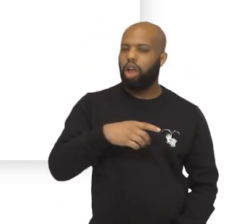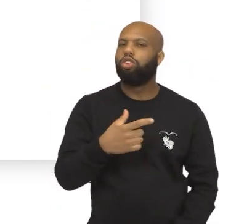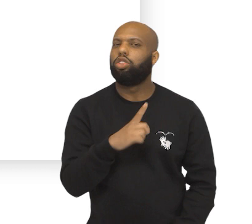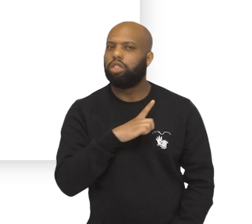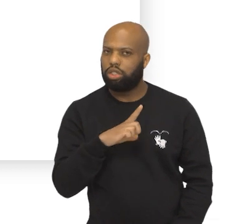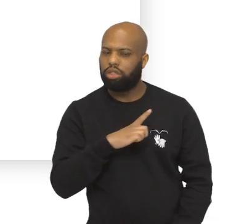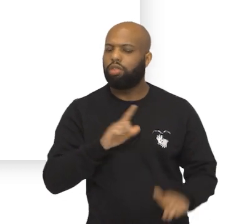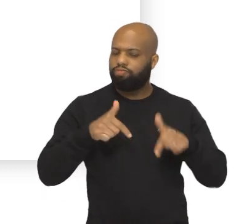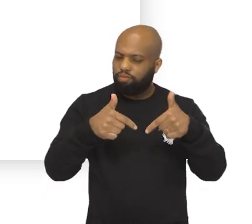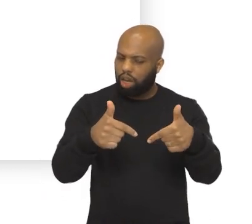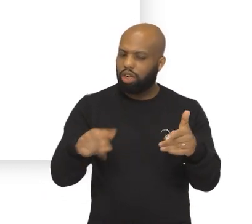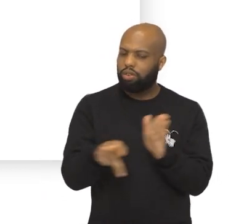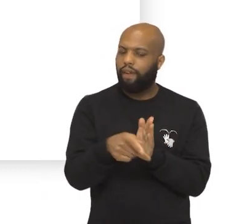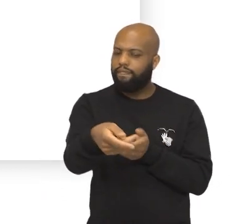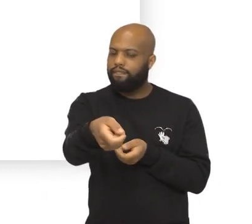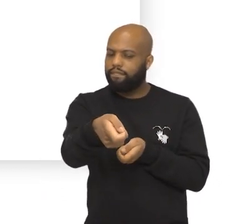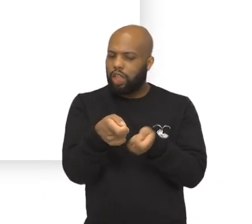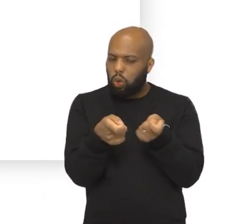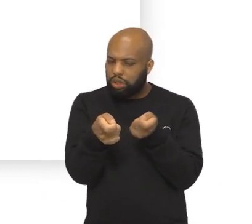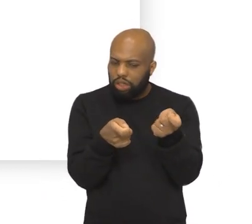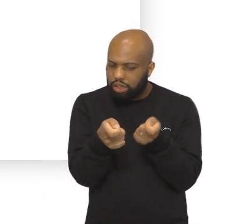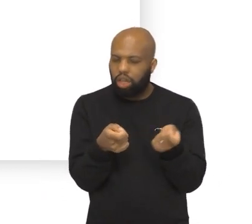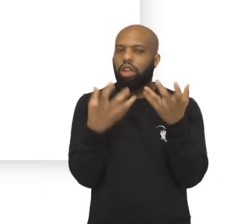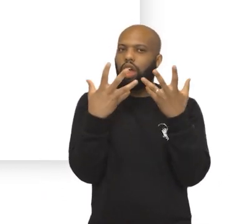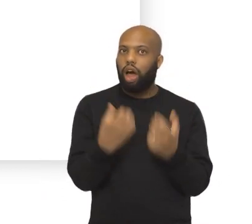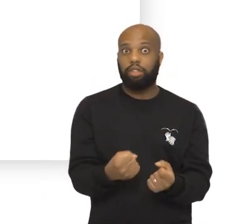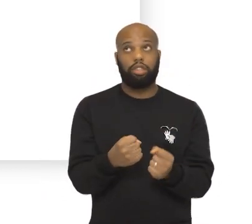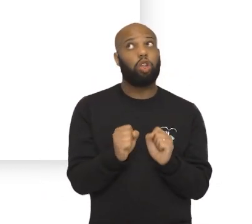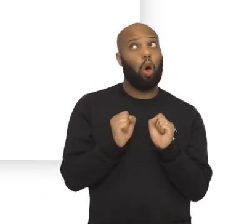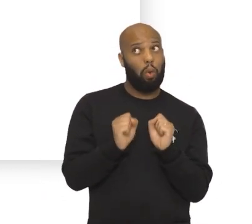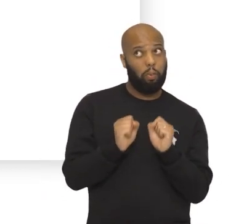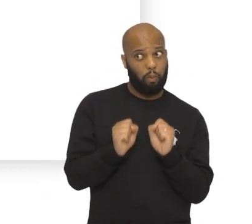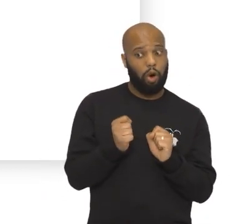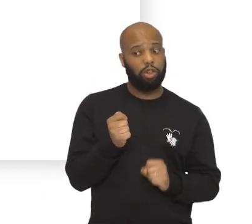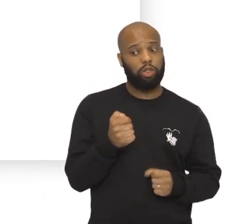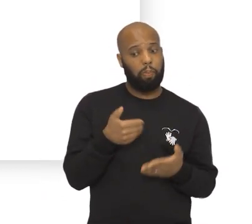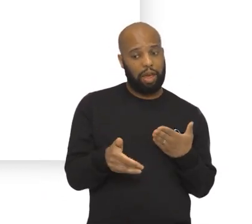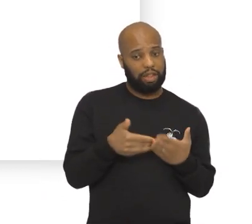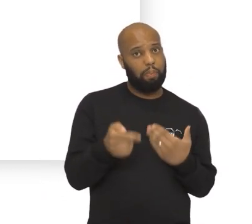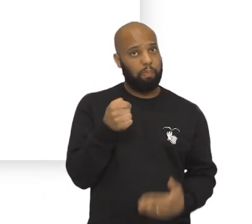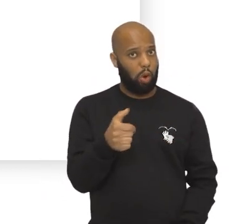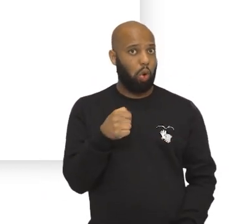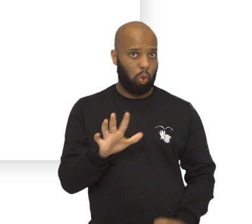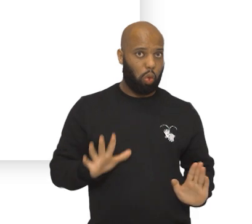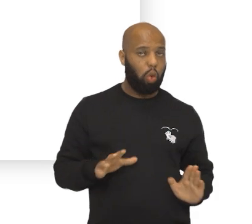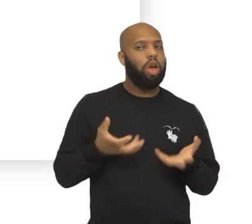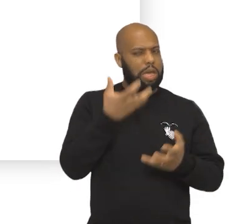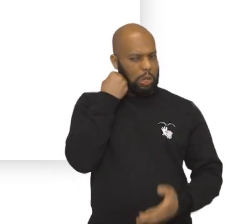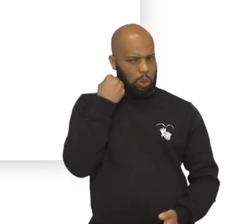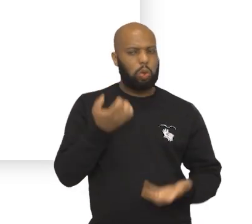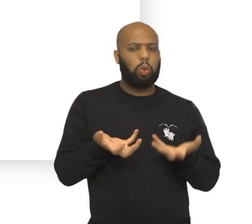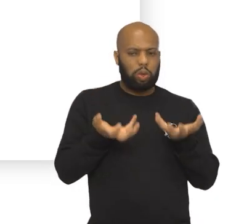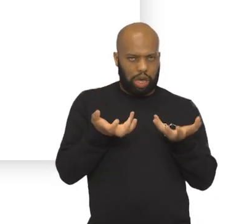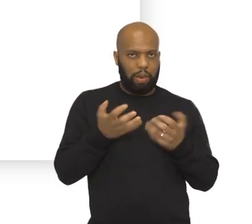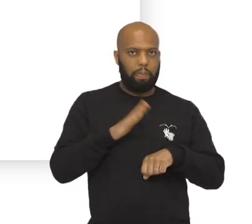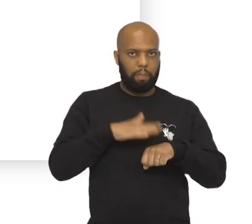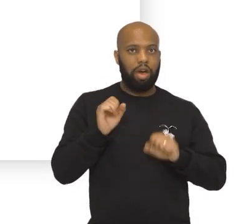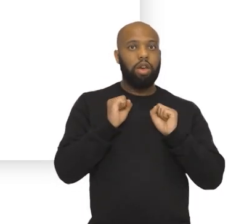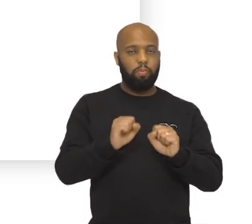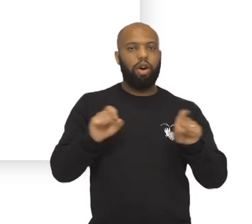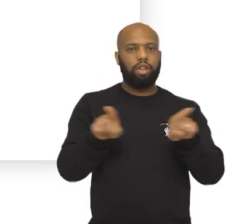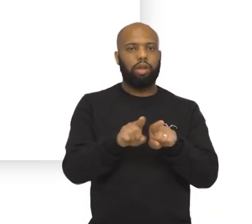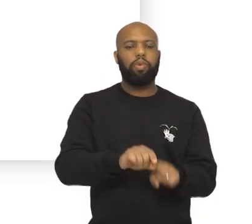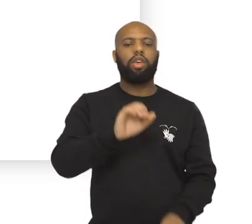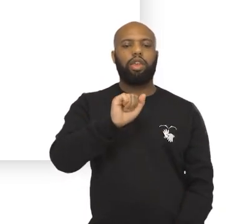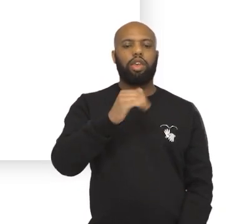tiver um perfil mais ousado sendo mais ativo nas negociações aceitando correr alguns riscos visando a um lucro